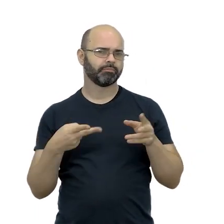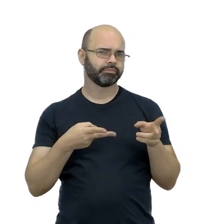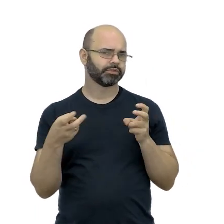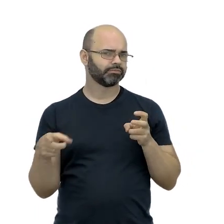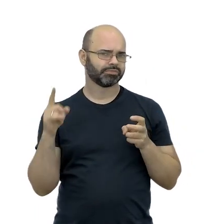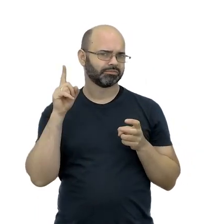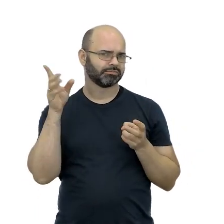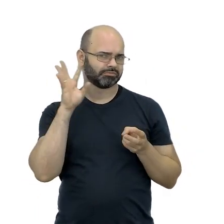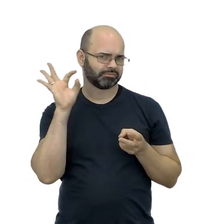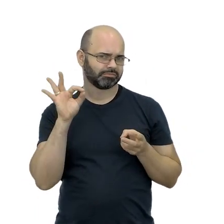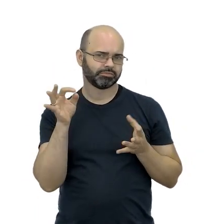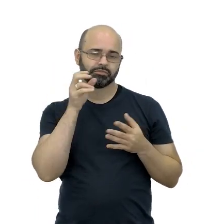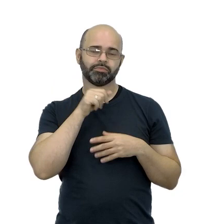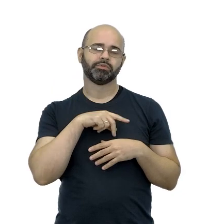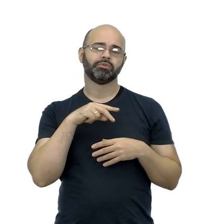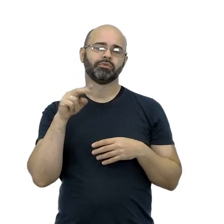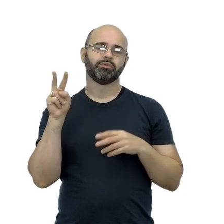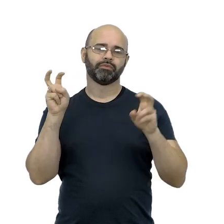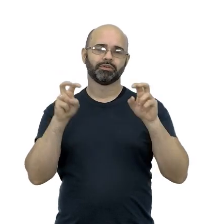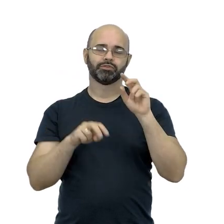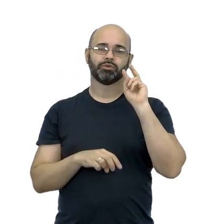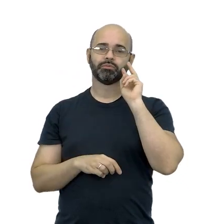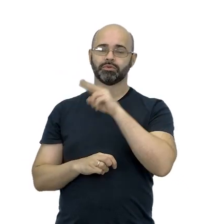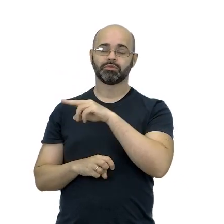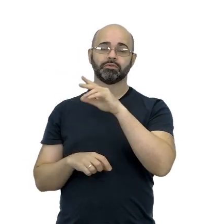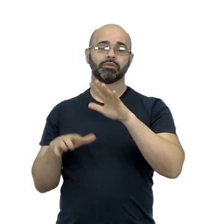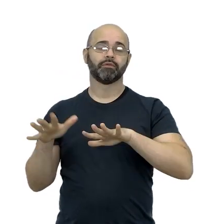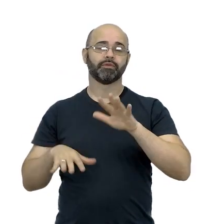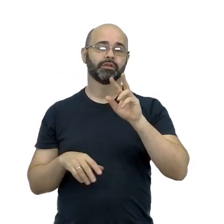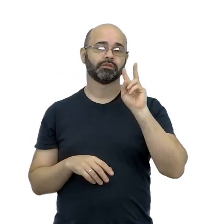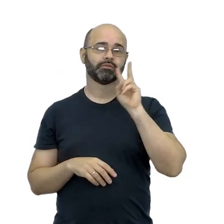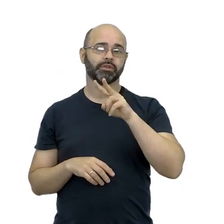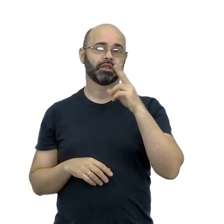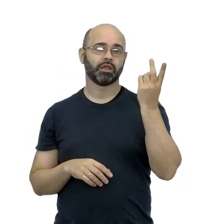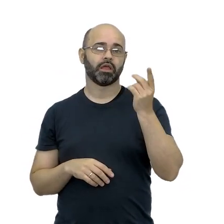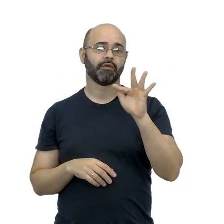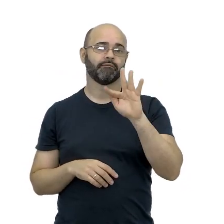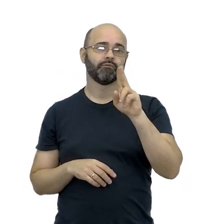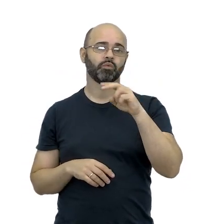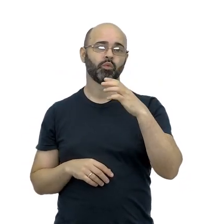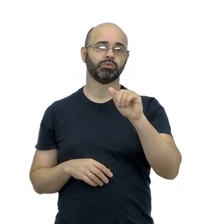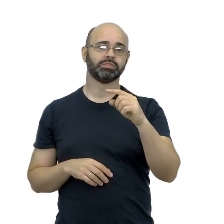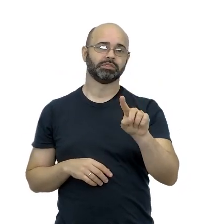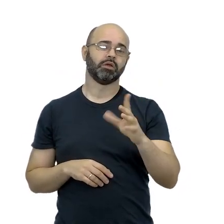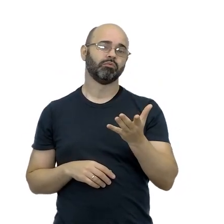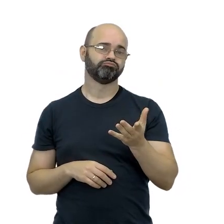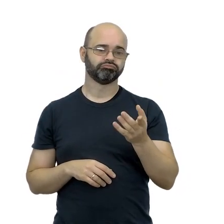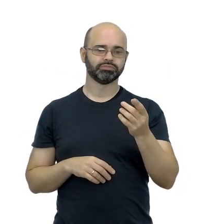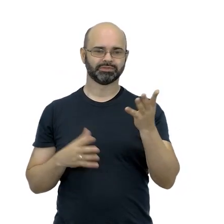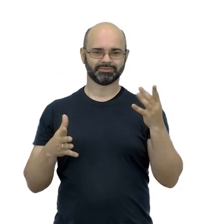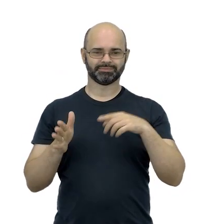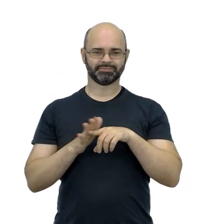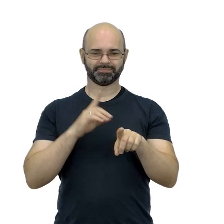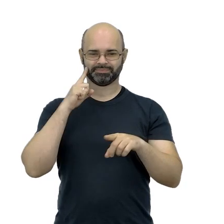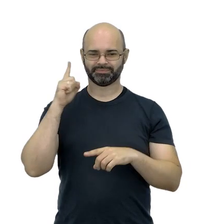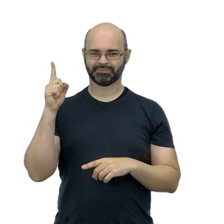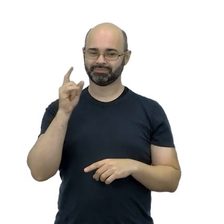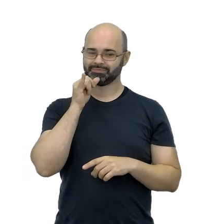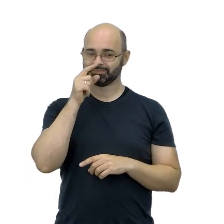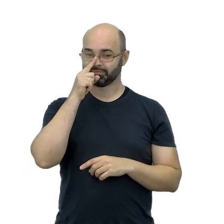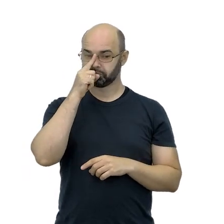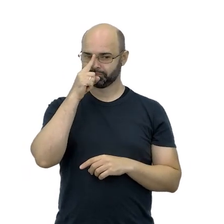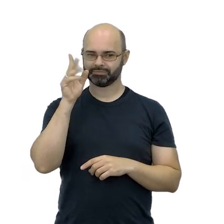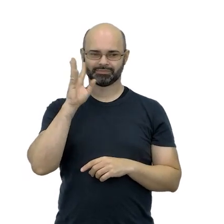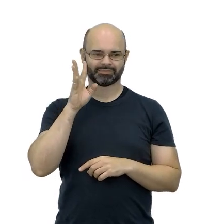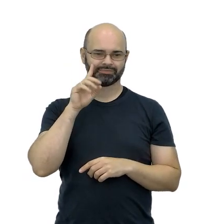que aquilo que está lá na nossa questão é talvez uma função? Então, vamos ver a questão para a gente agora? Olha lá, olha que questão